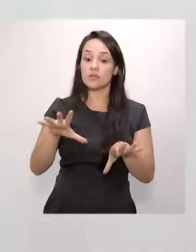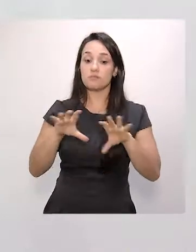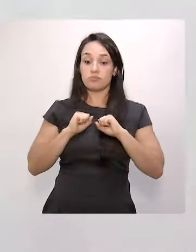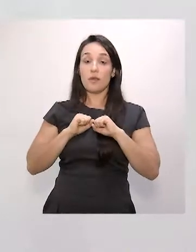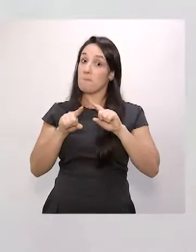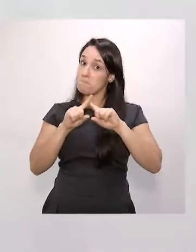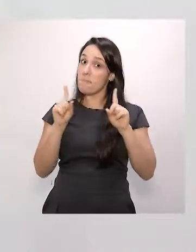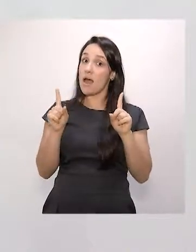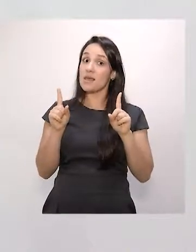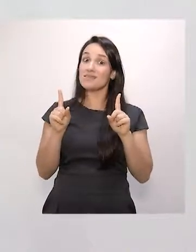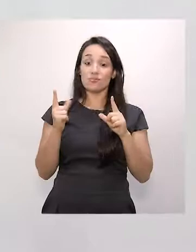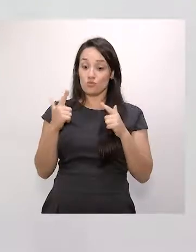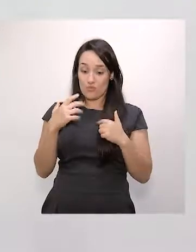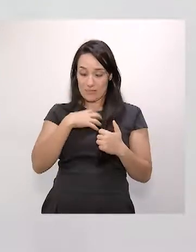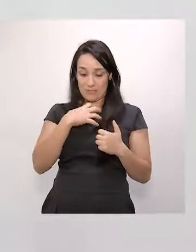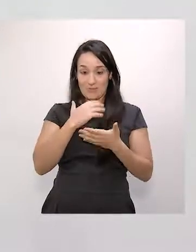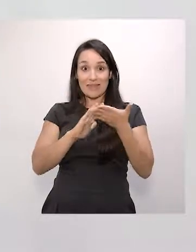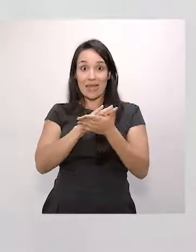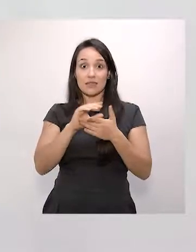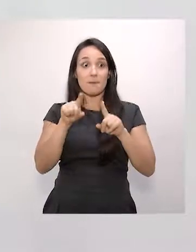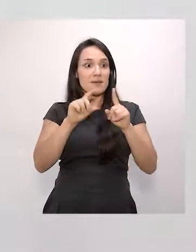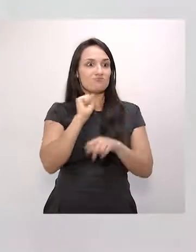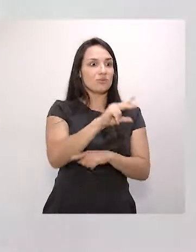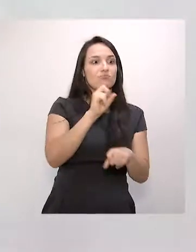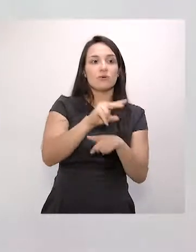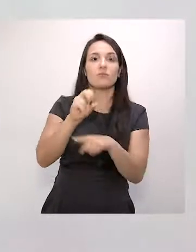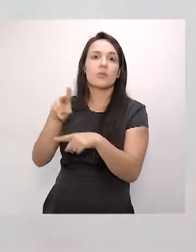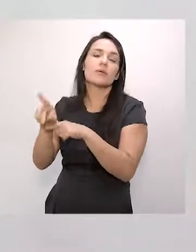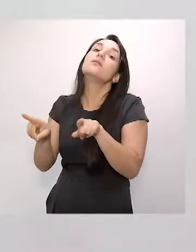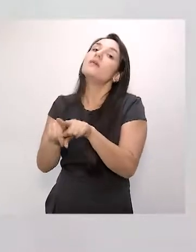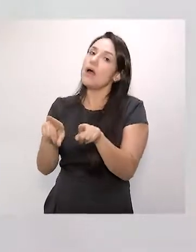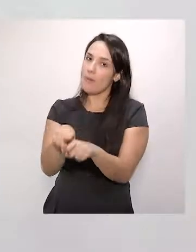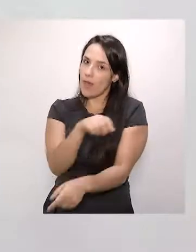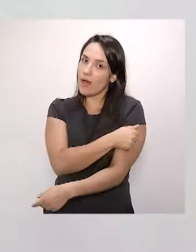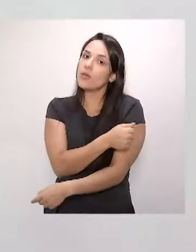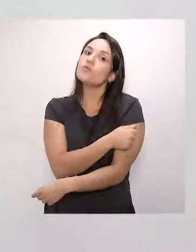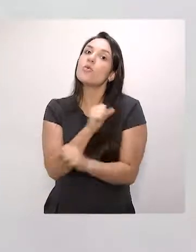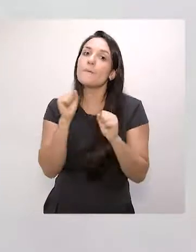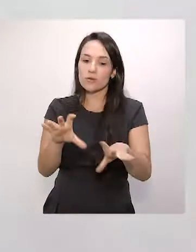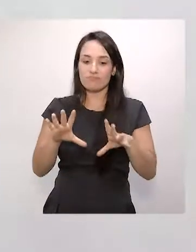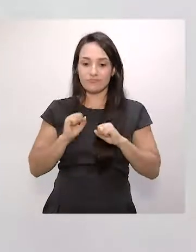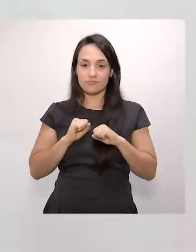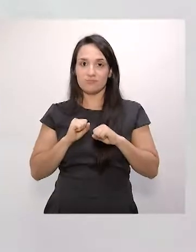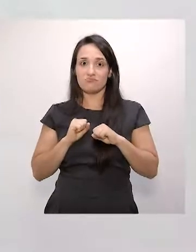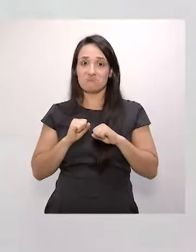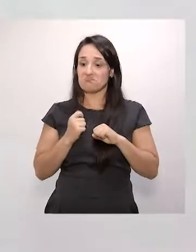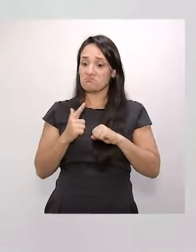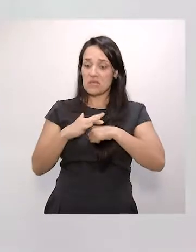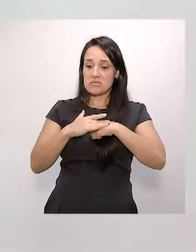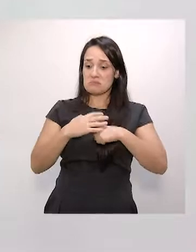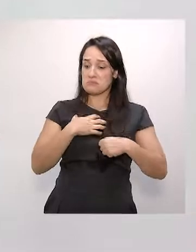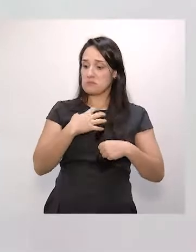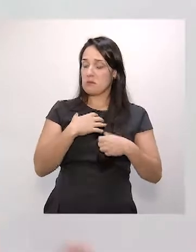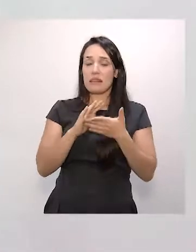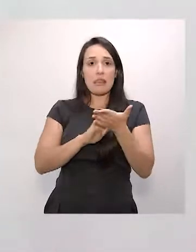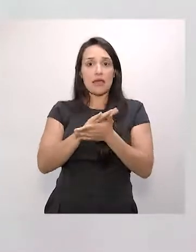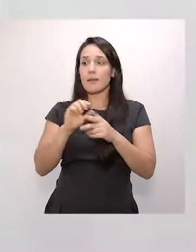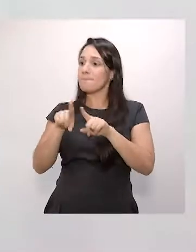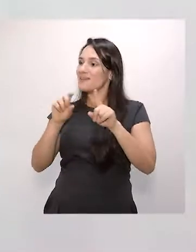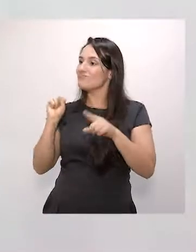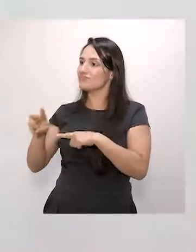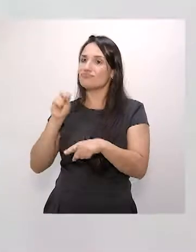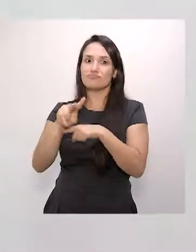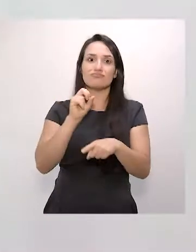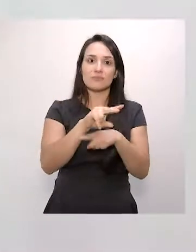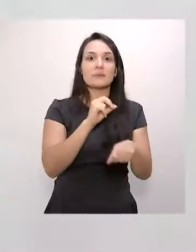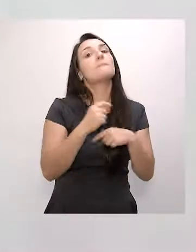casos assintomáticos e que transmitem não só entre trabalhadores, mas também entre os alunos. Isso